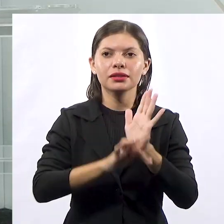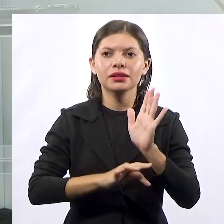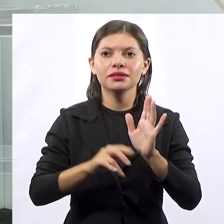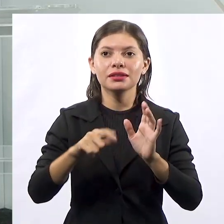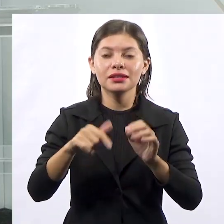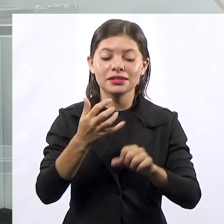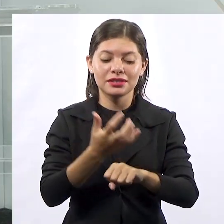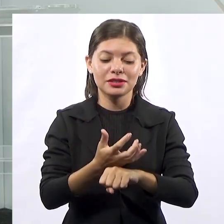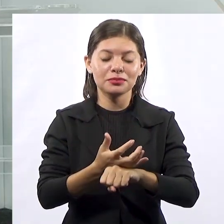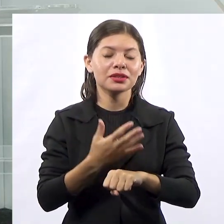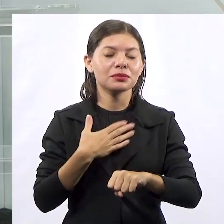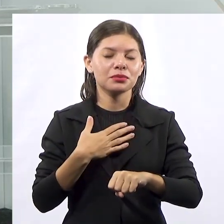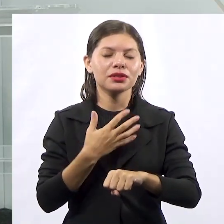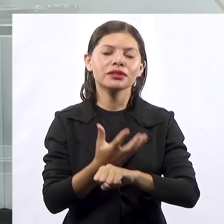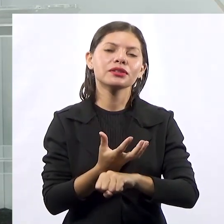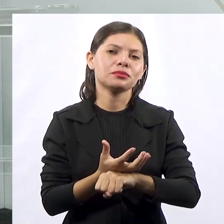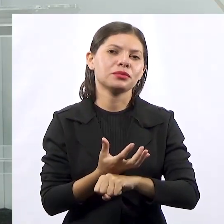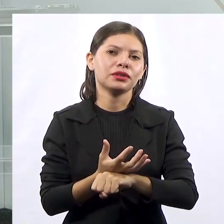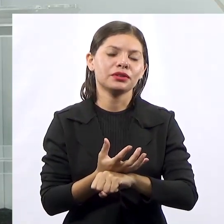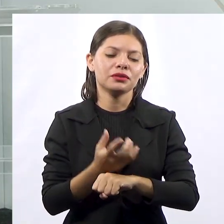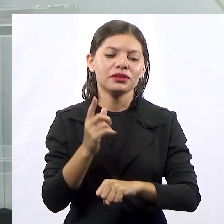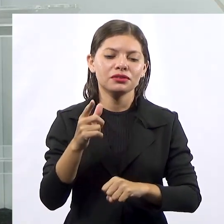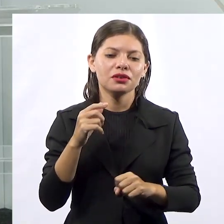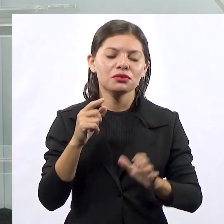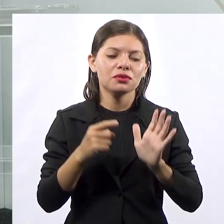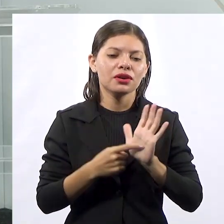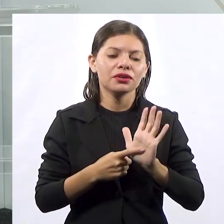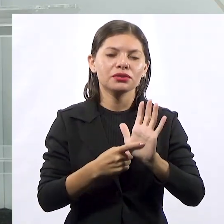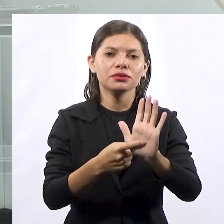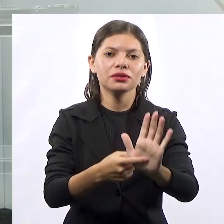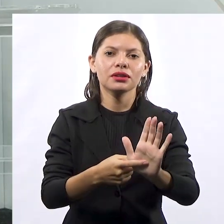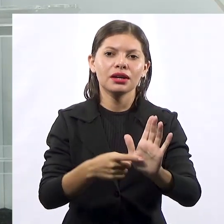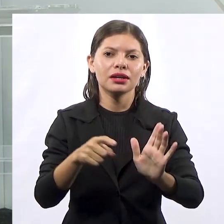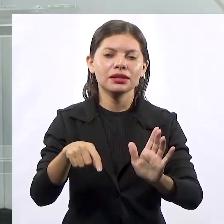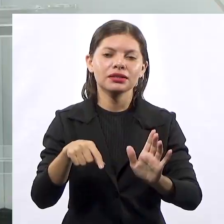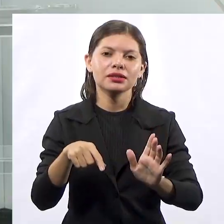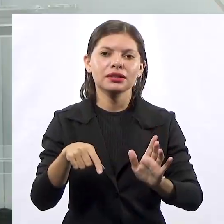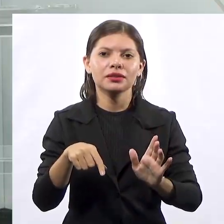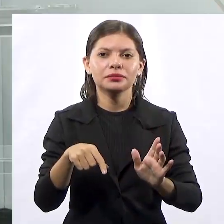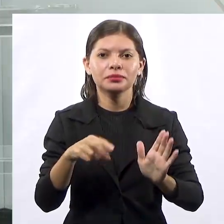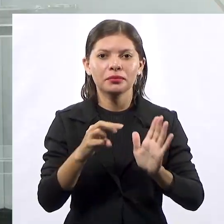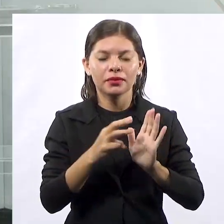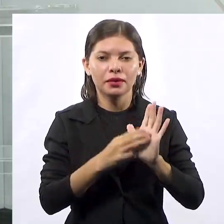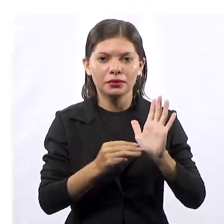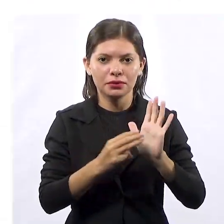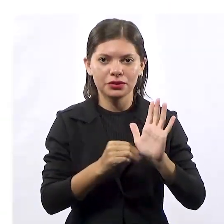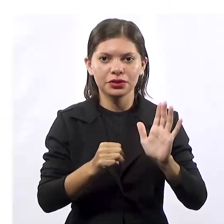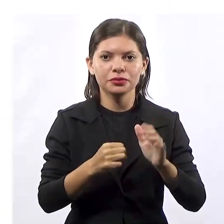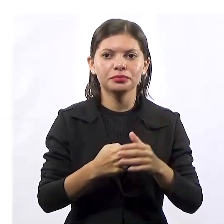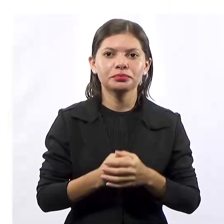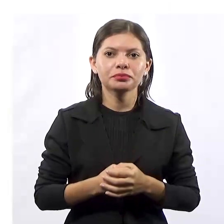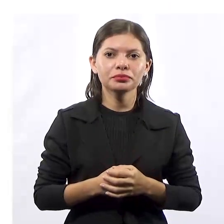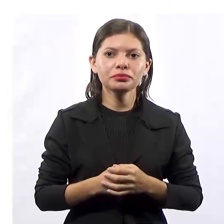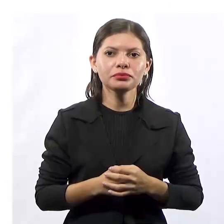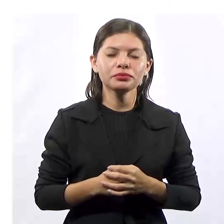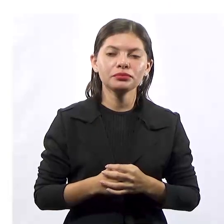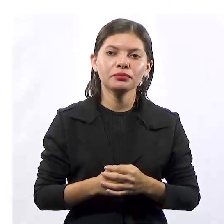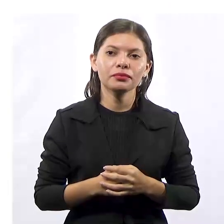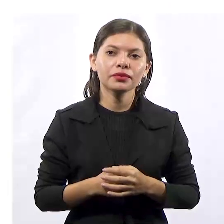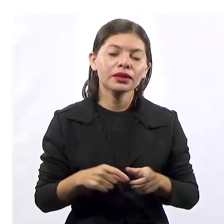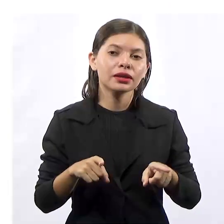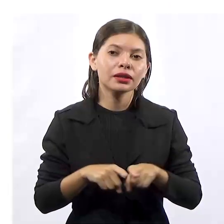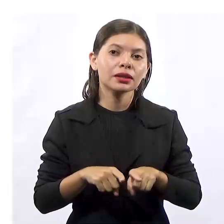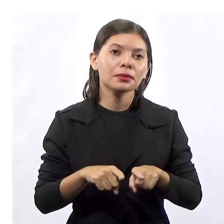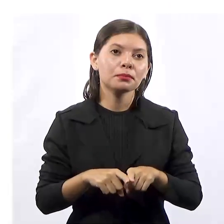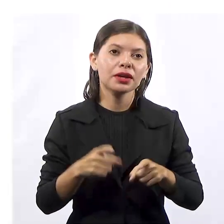minha disciplina para vocês, porque eles vão subsidiar, né, essa parte aqui da metodologia. Informar quais